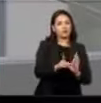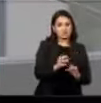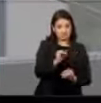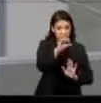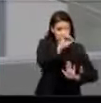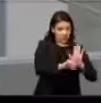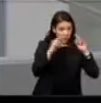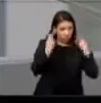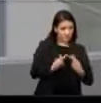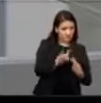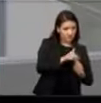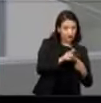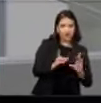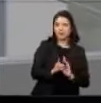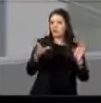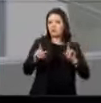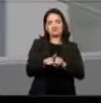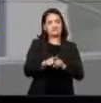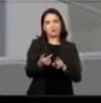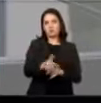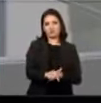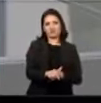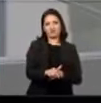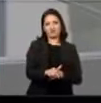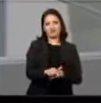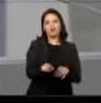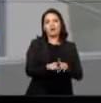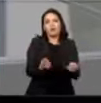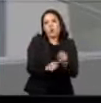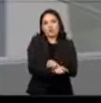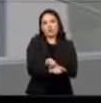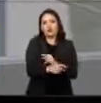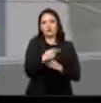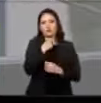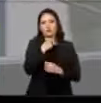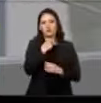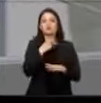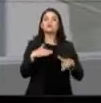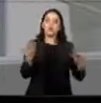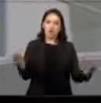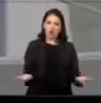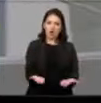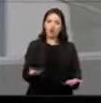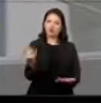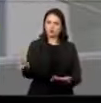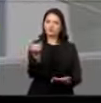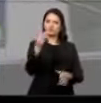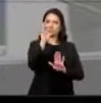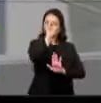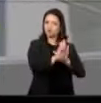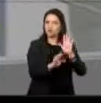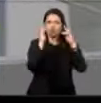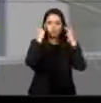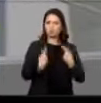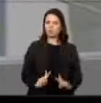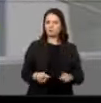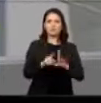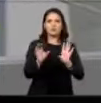não há, talvez, um direito humano tão essencial para essa discussão quanto da liberdade artística.